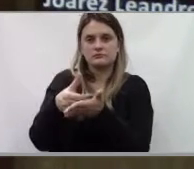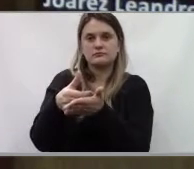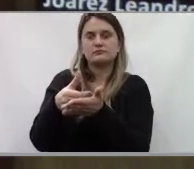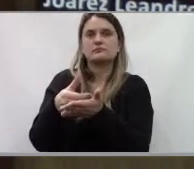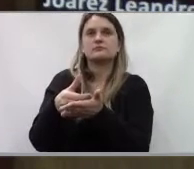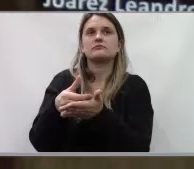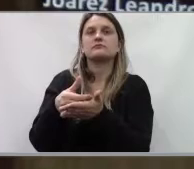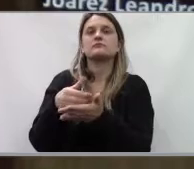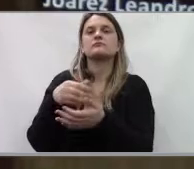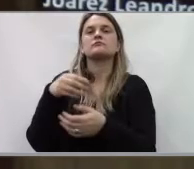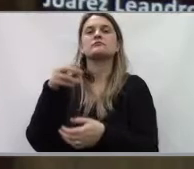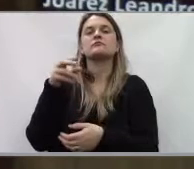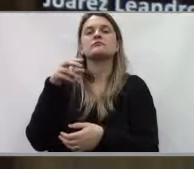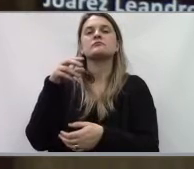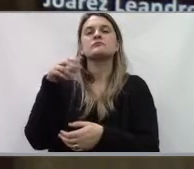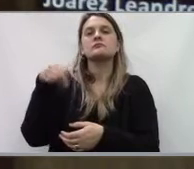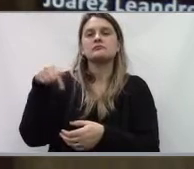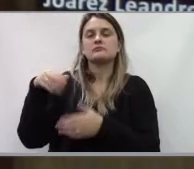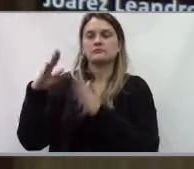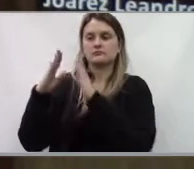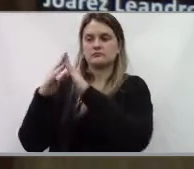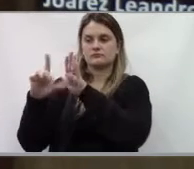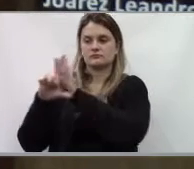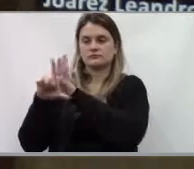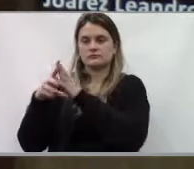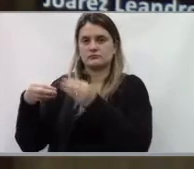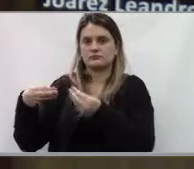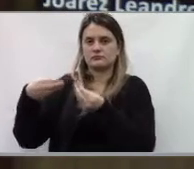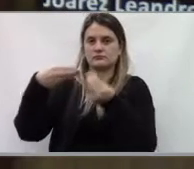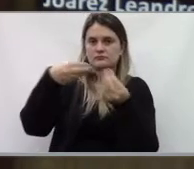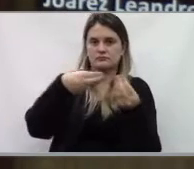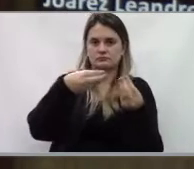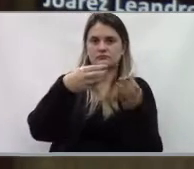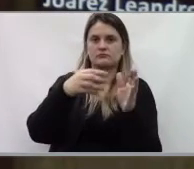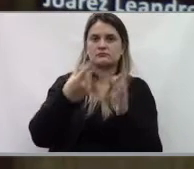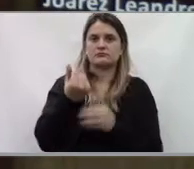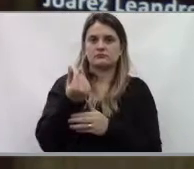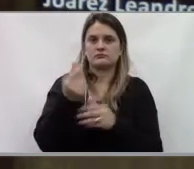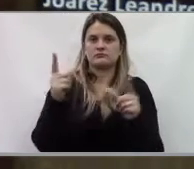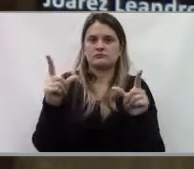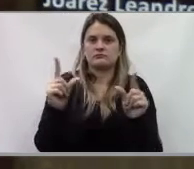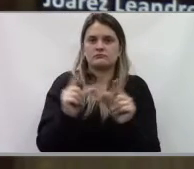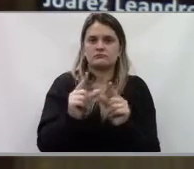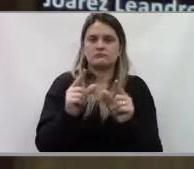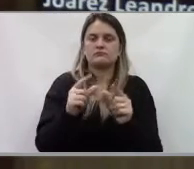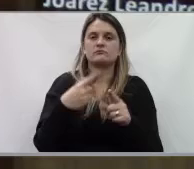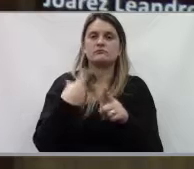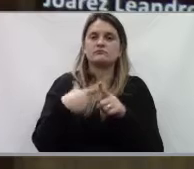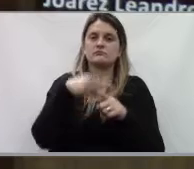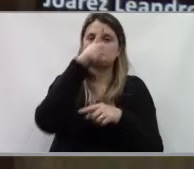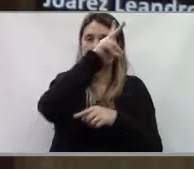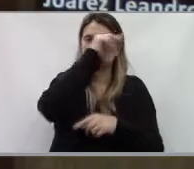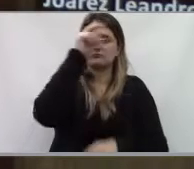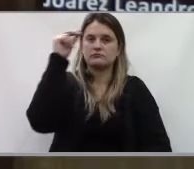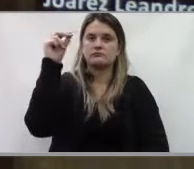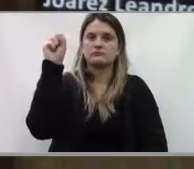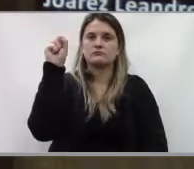verba disponibilizada do retorno da Câmara de Vereadores para a Prefeitura, onde o prefeito Santim